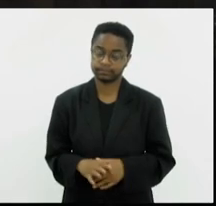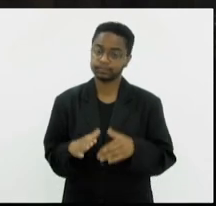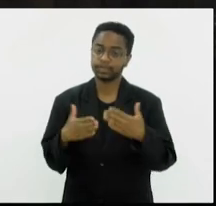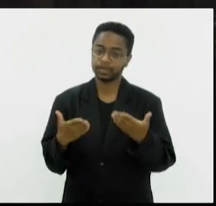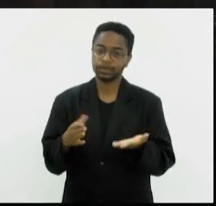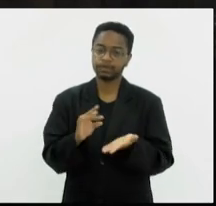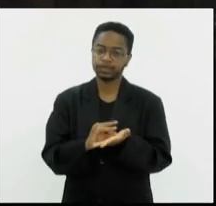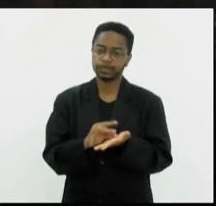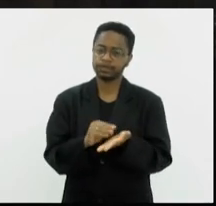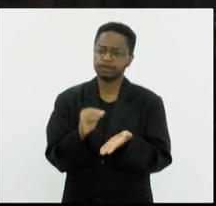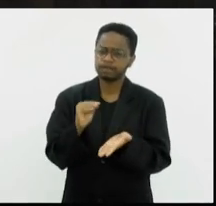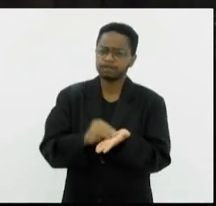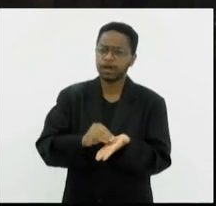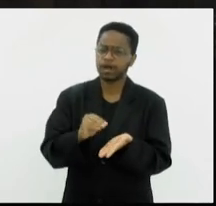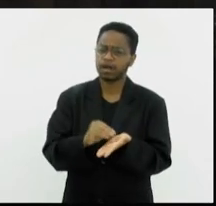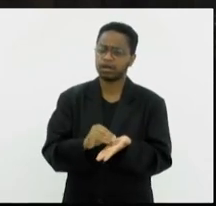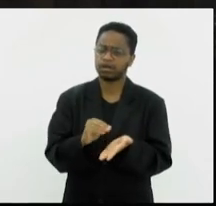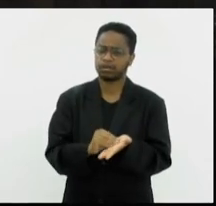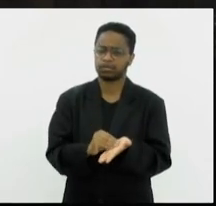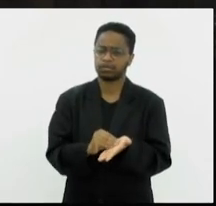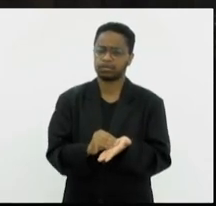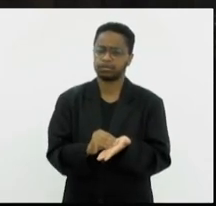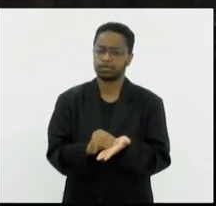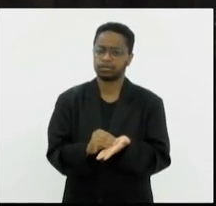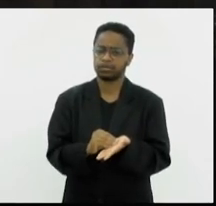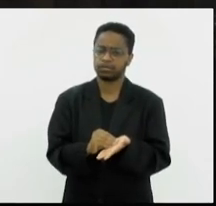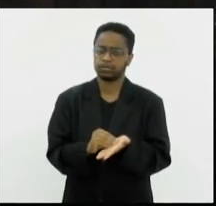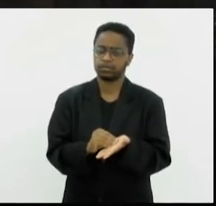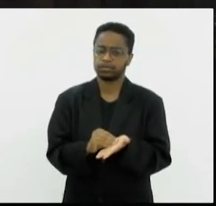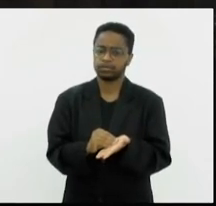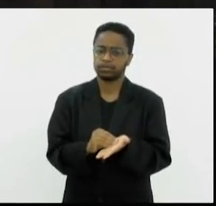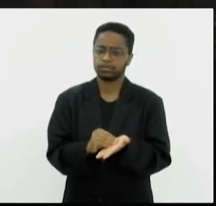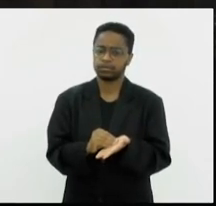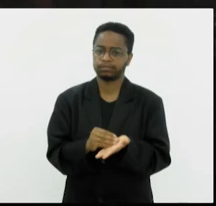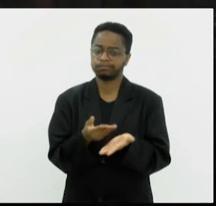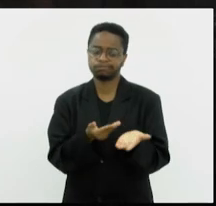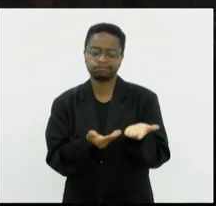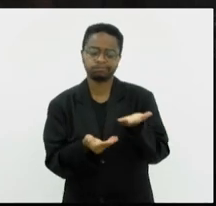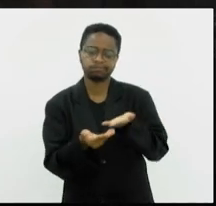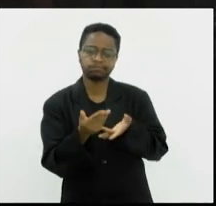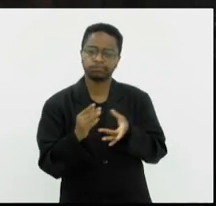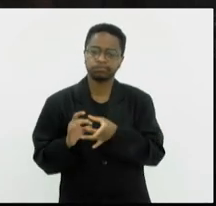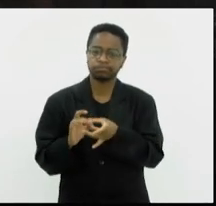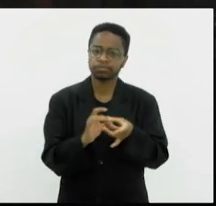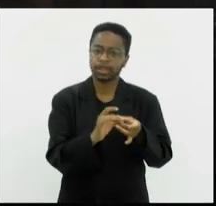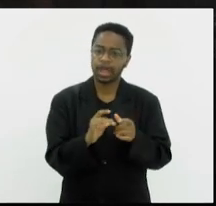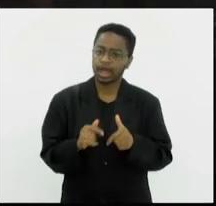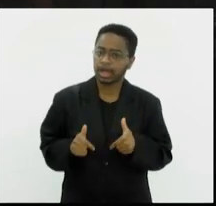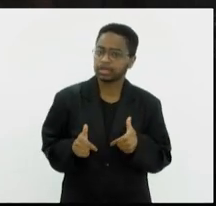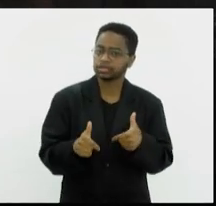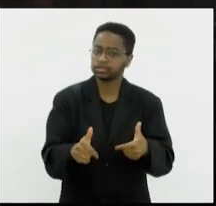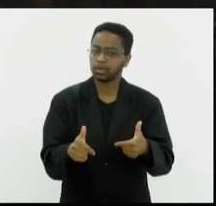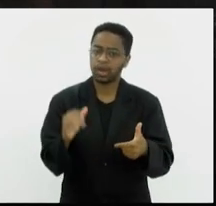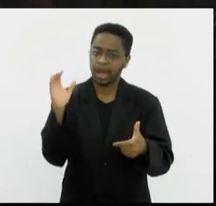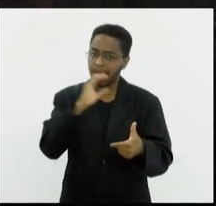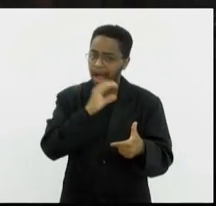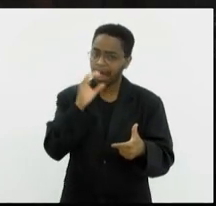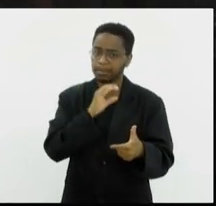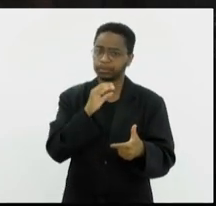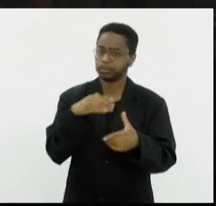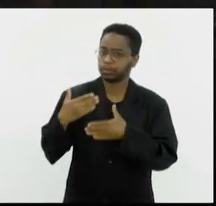faltando também integração e agilidade nesses